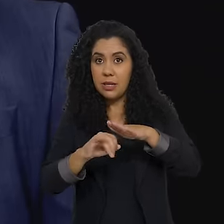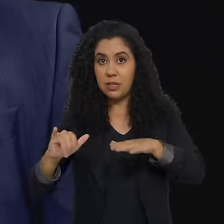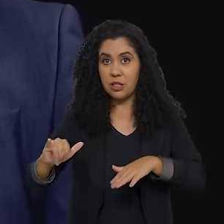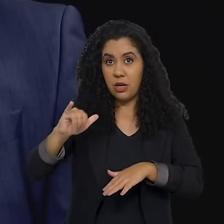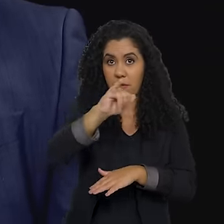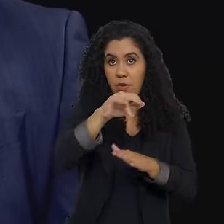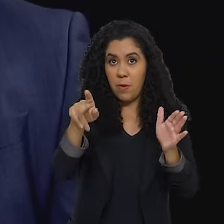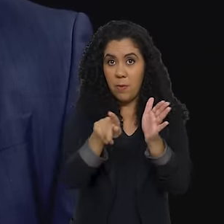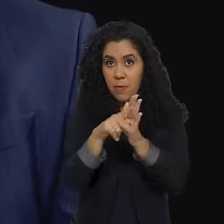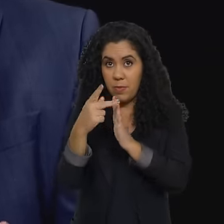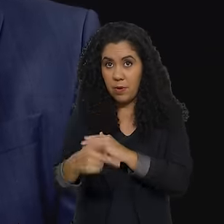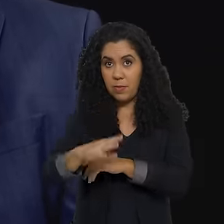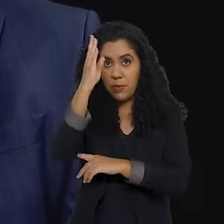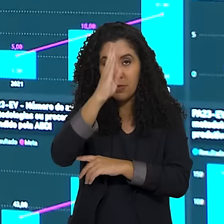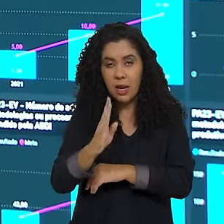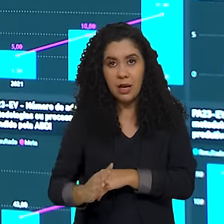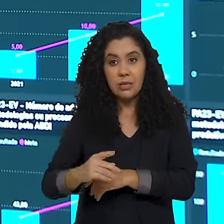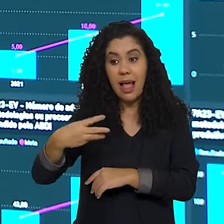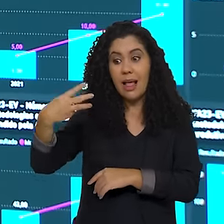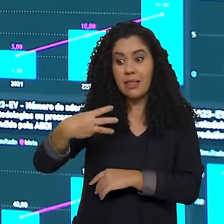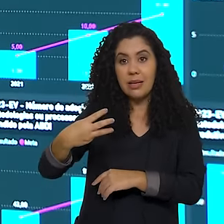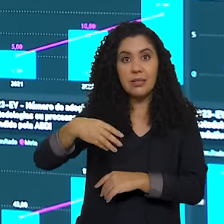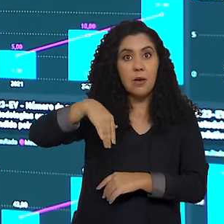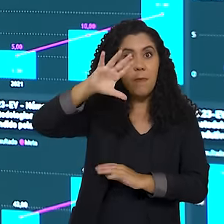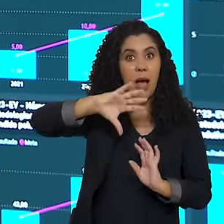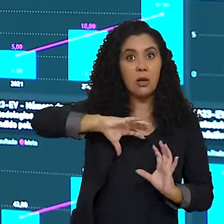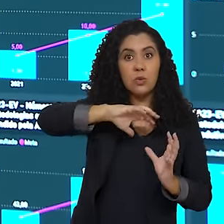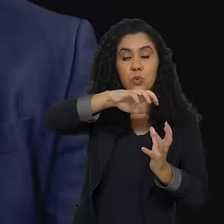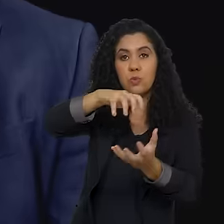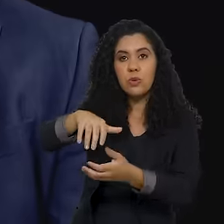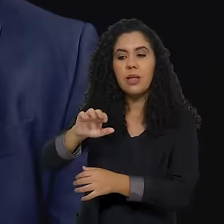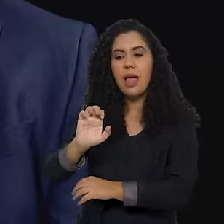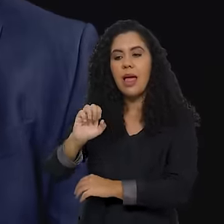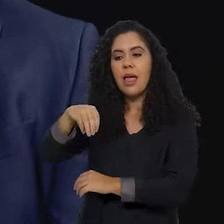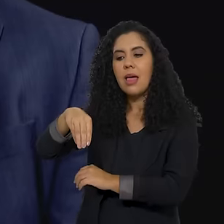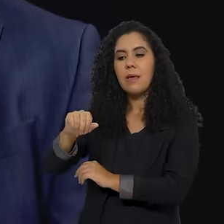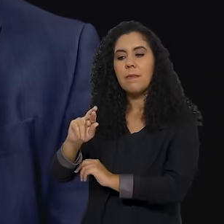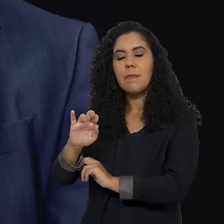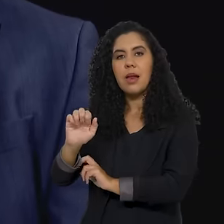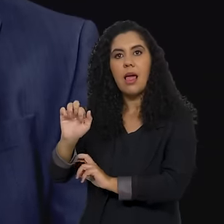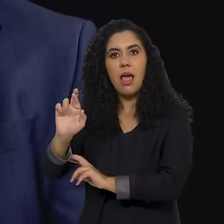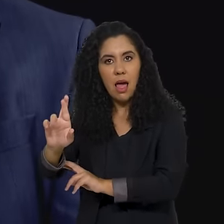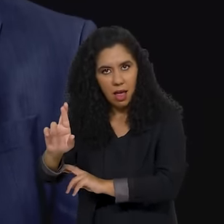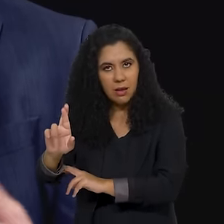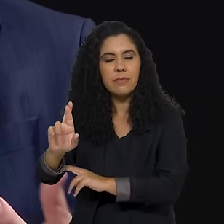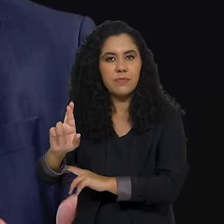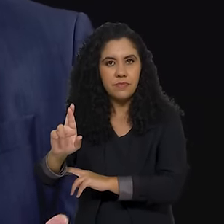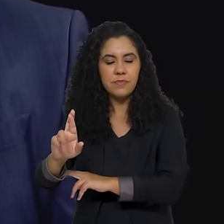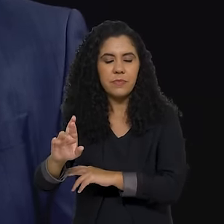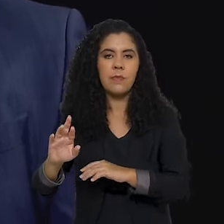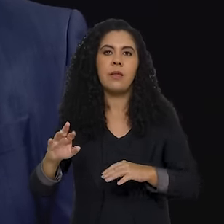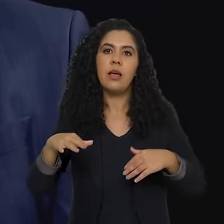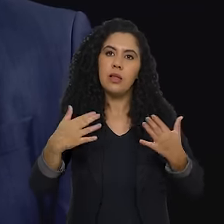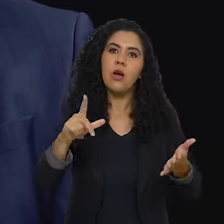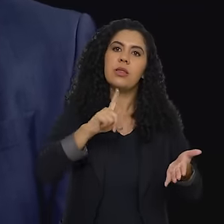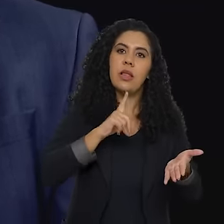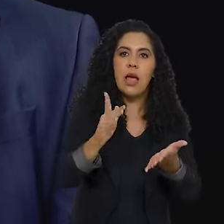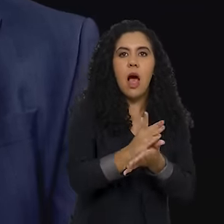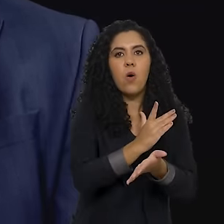maior empresa do setor no mundo. Então, o Brasil tem áreas onde o Brasil se destaca já no